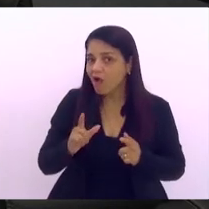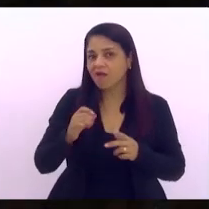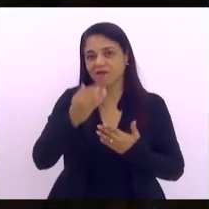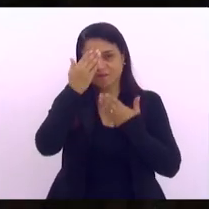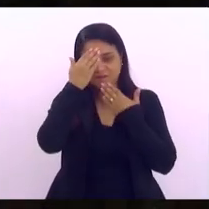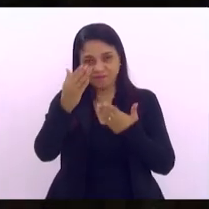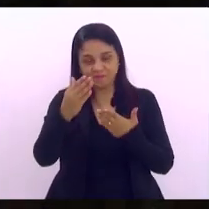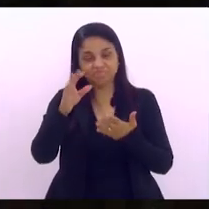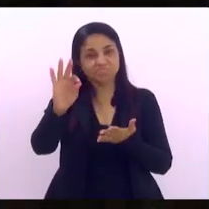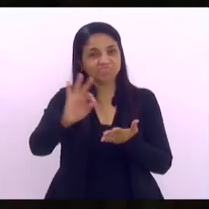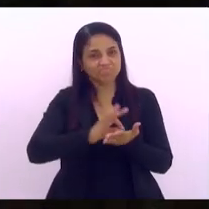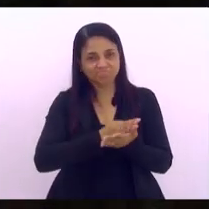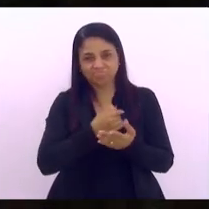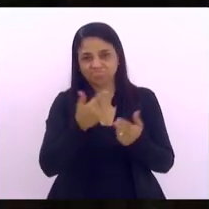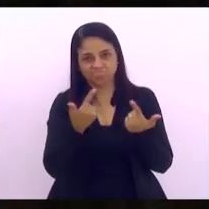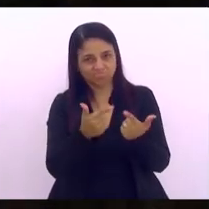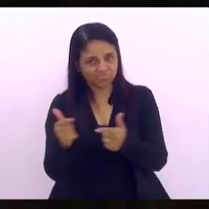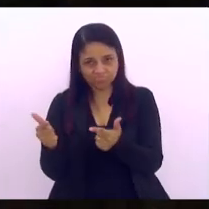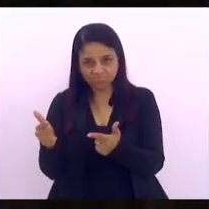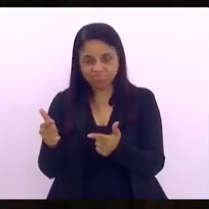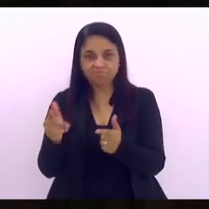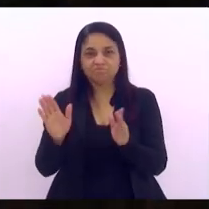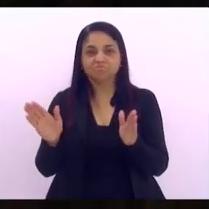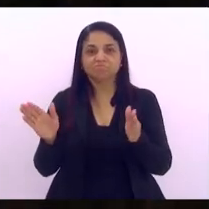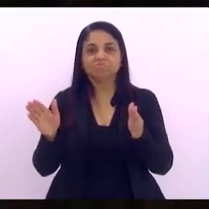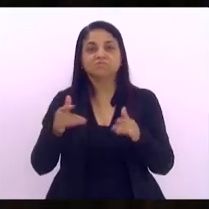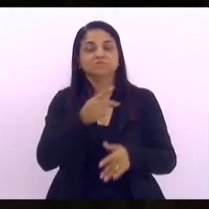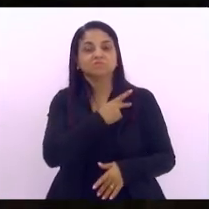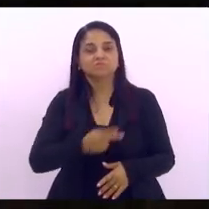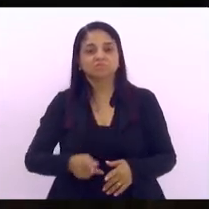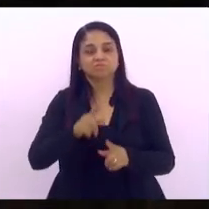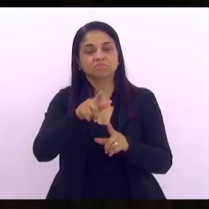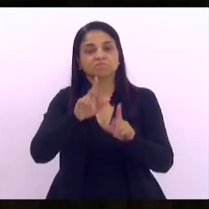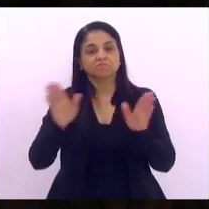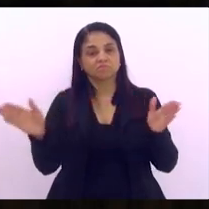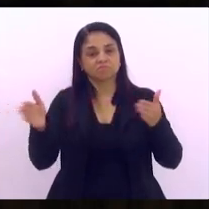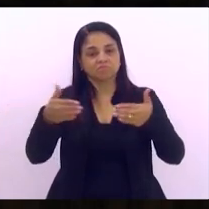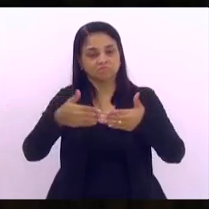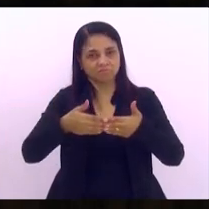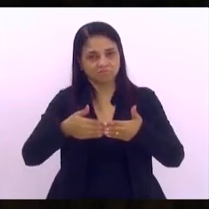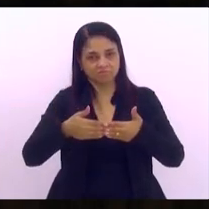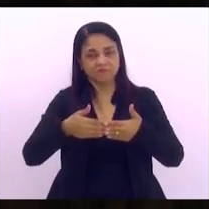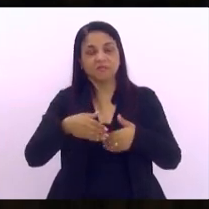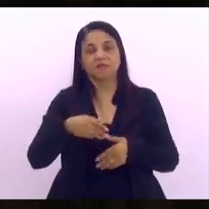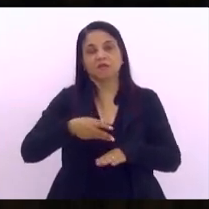Não havendo mais oradores inscritos, a presidência suspende a sessão até às